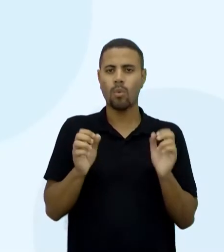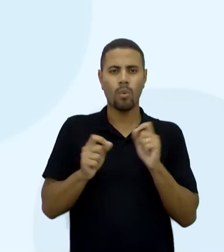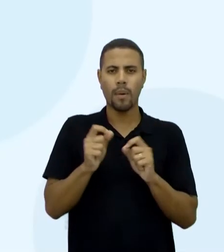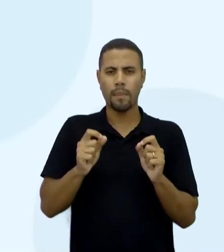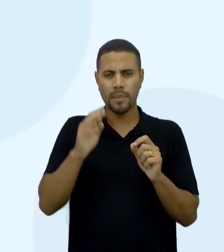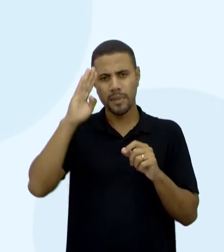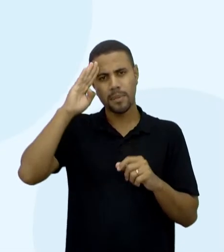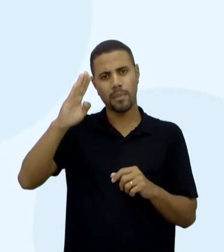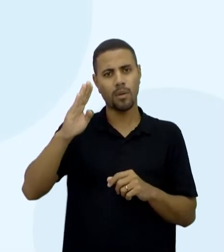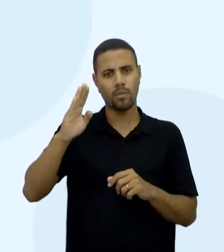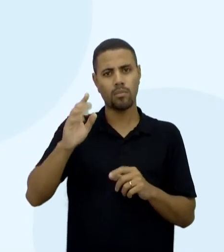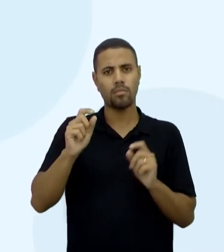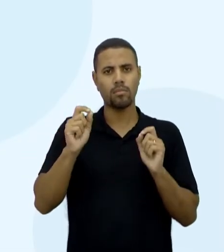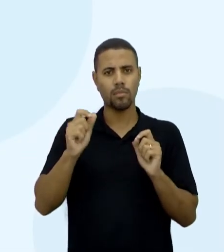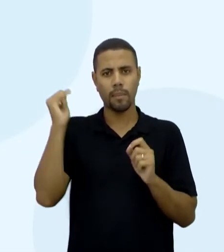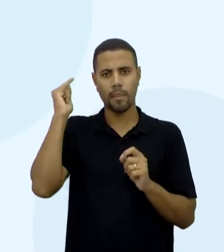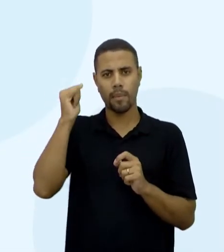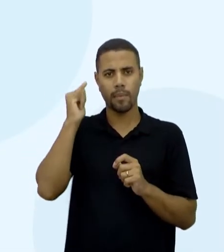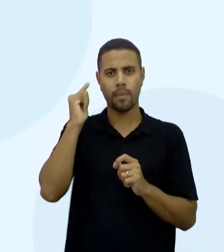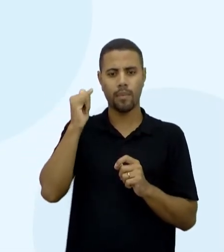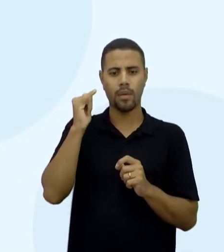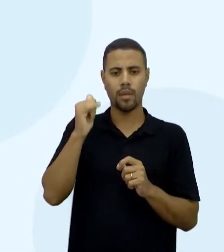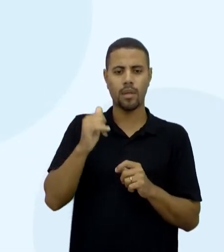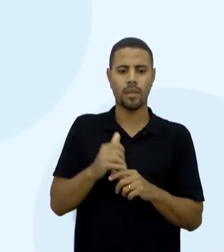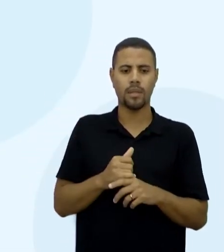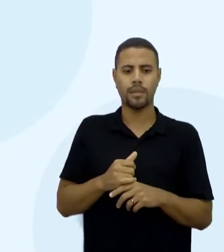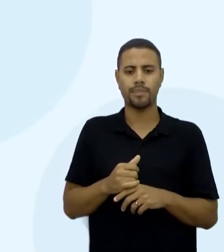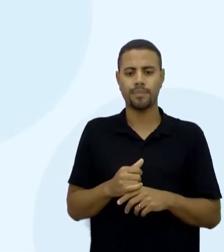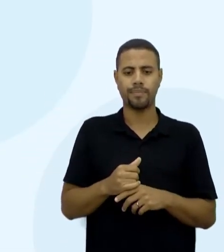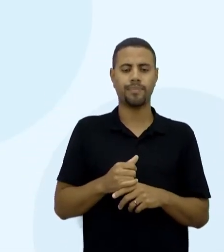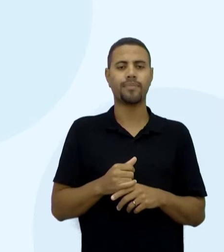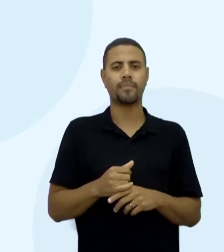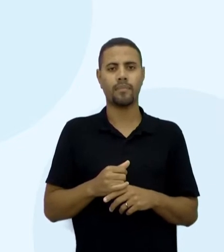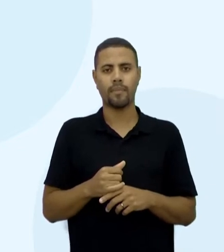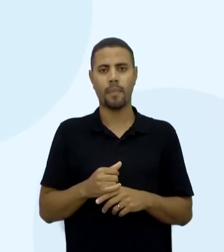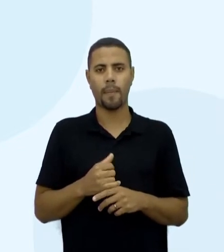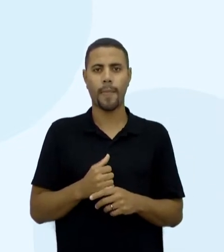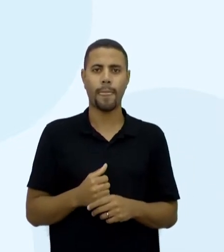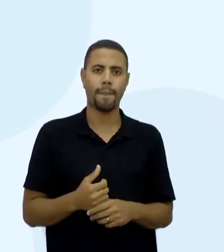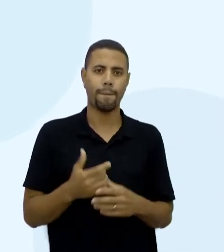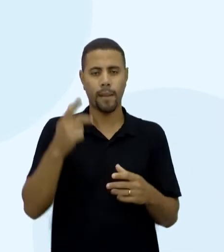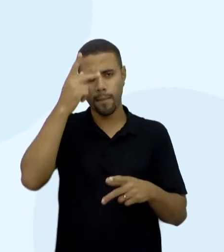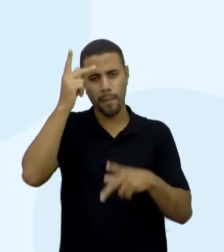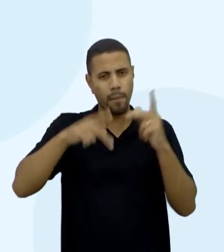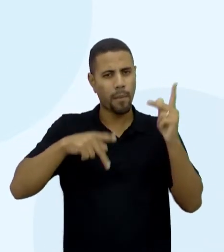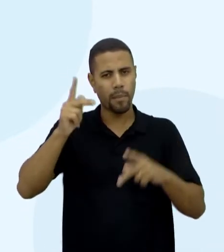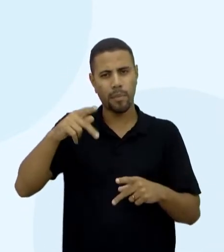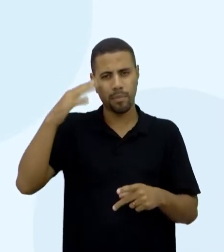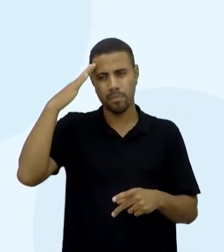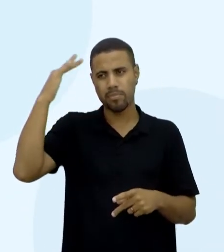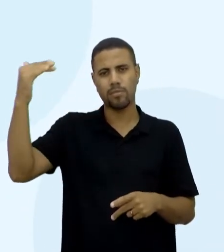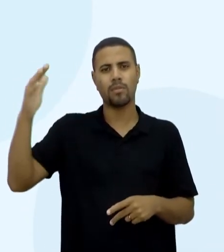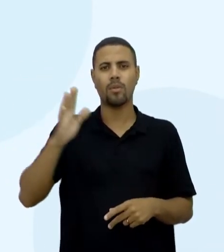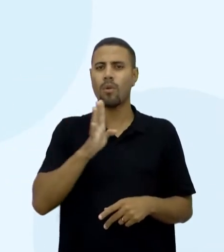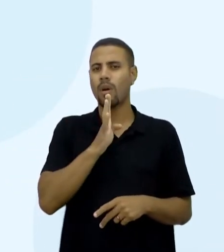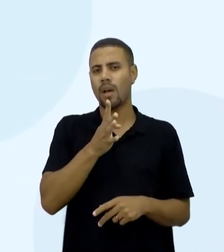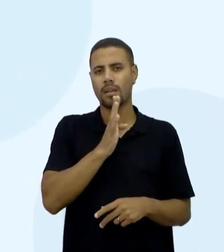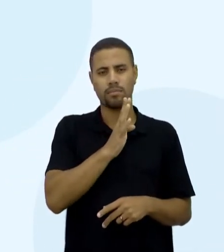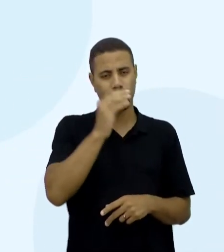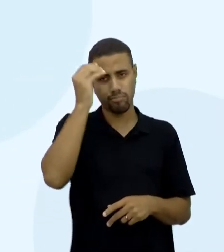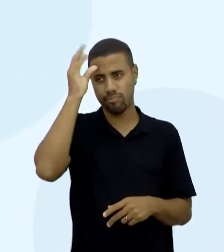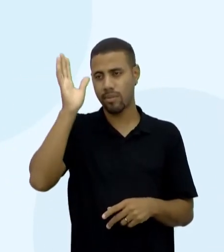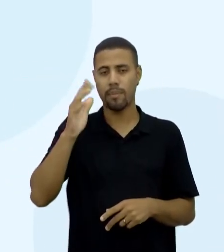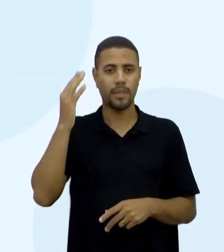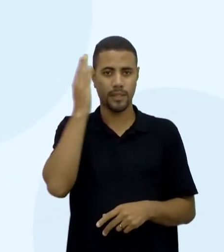falar? Narrativas populares brasileiras. Então, já reduzi aí um pouco o tema. Quem